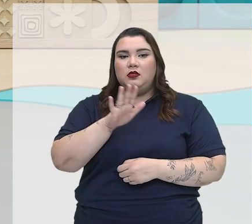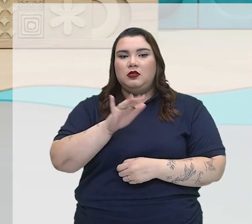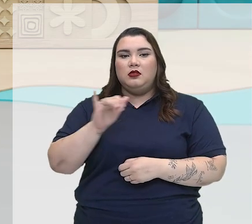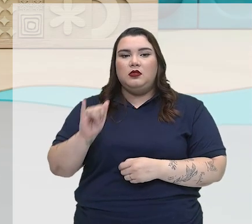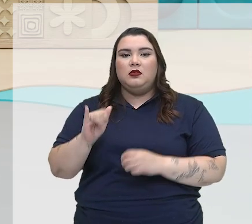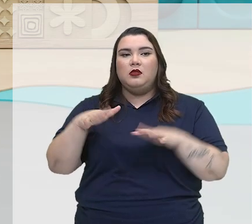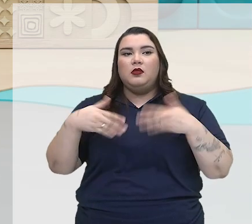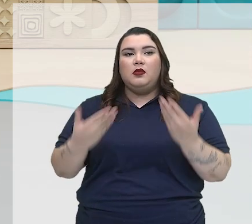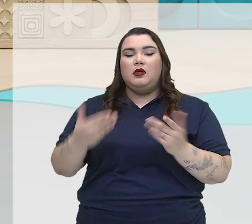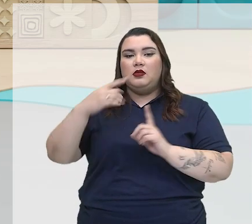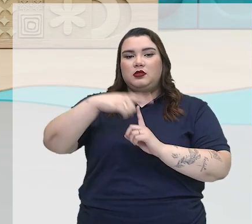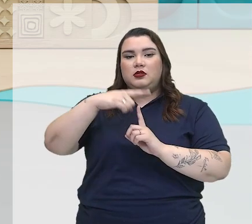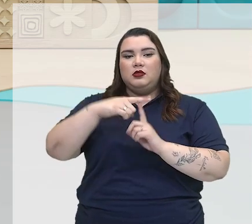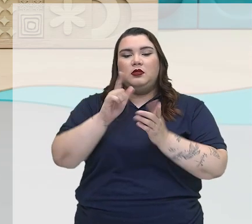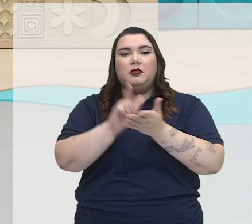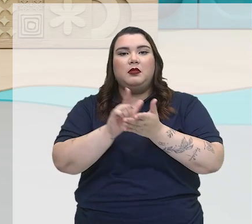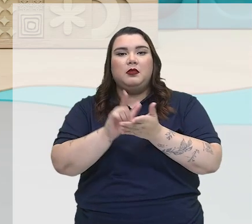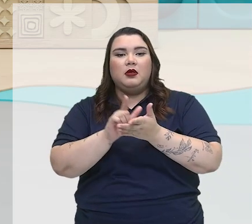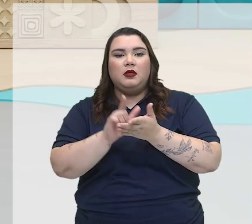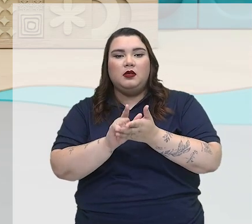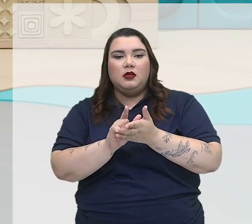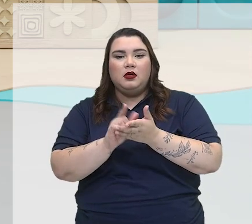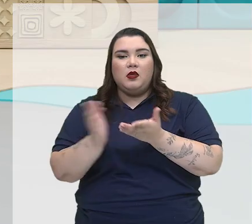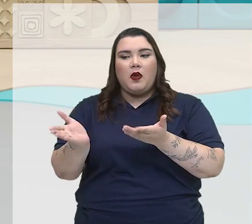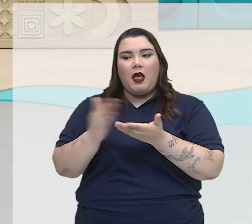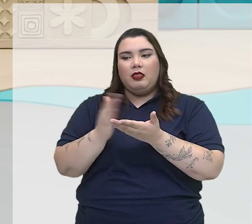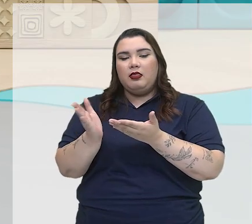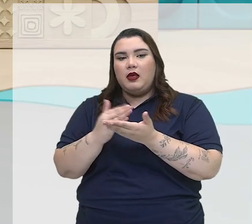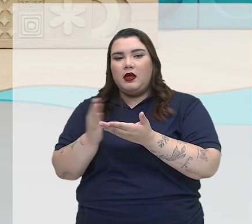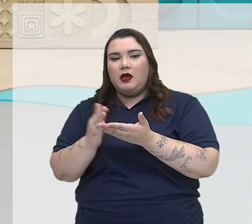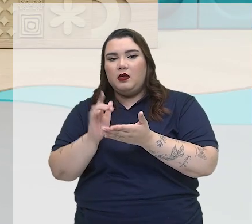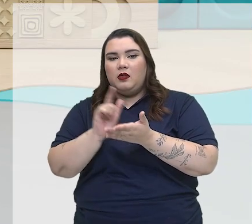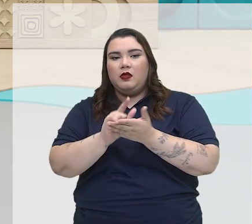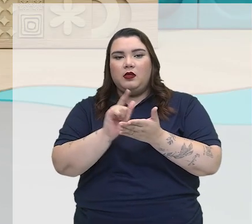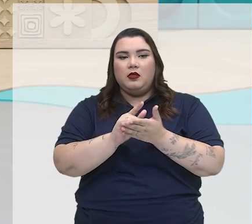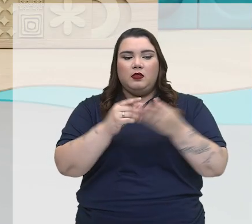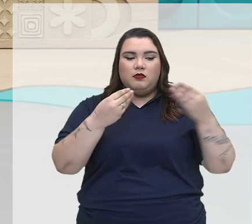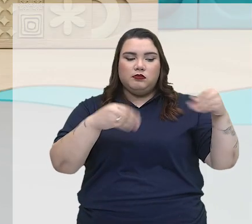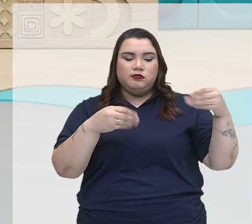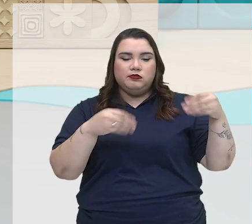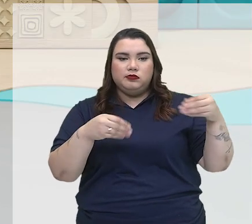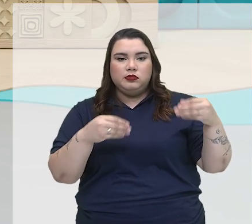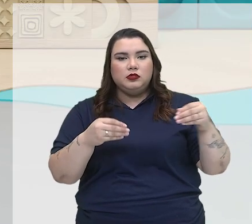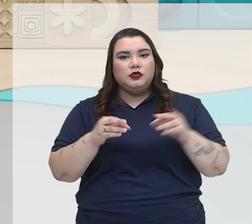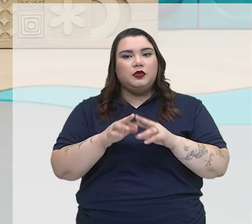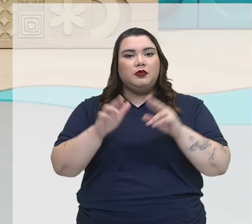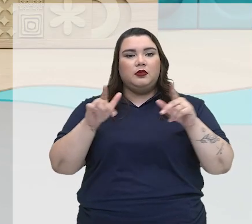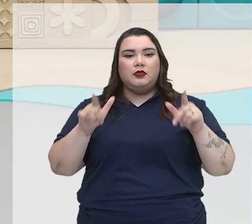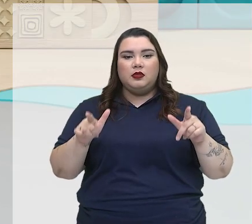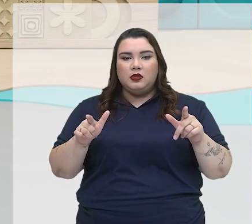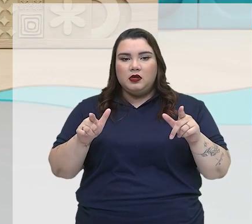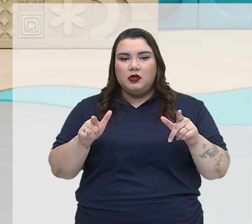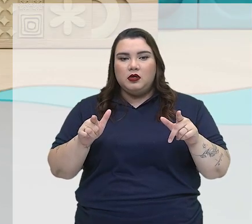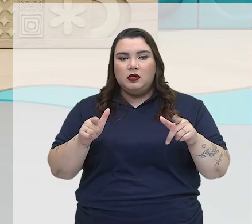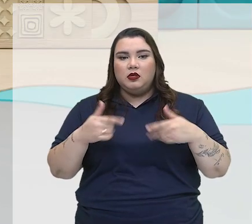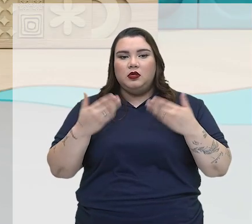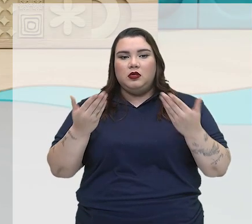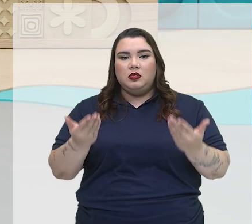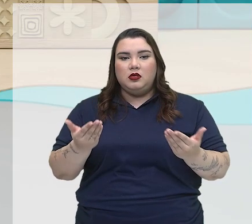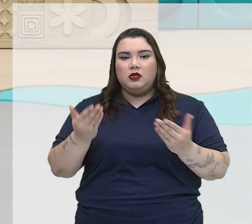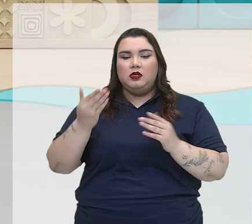que tipo de papel que você vai pintar? Vai ser uma folha de caderno? Vai ser um papel, um caderno de desenho? Um papel